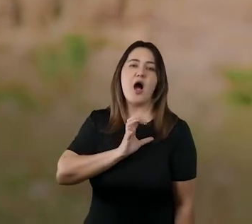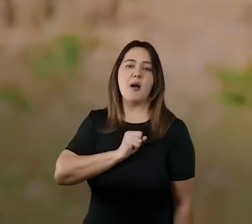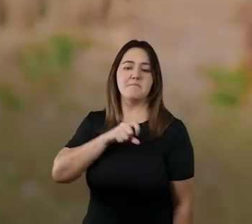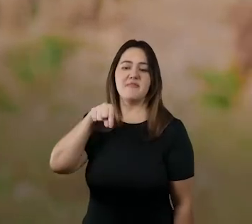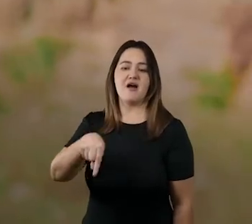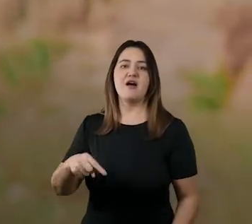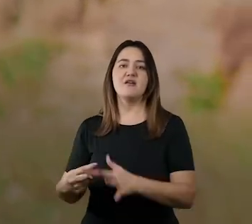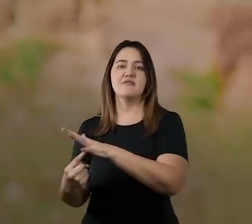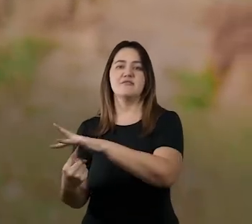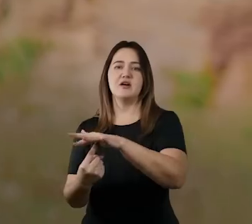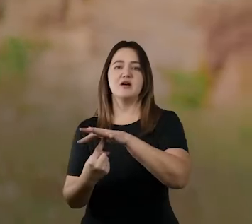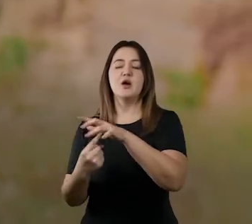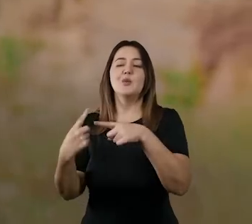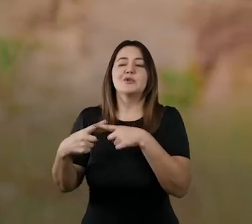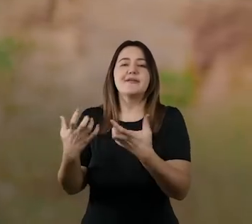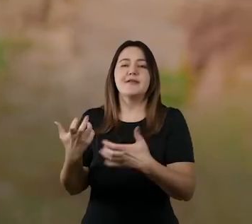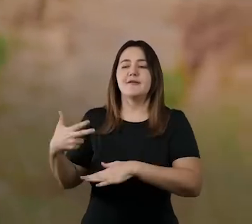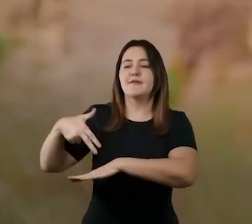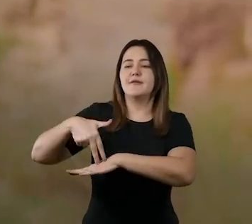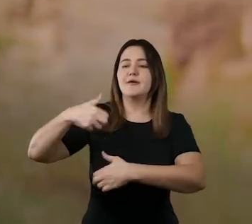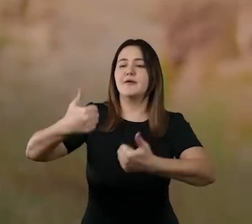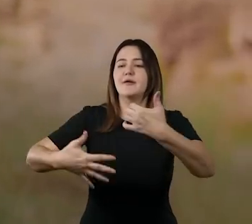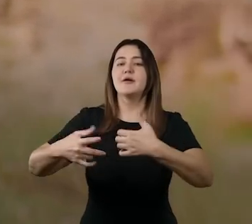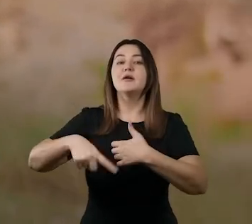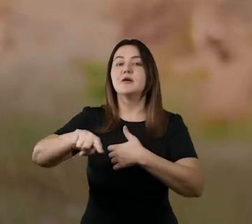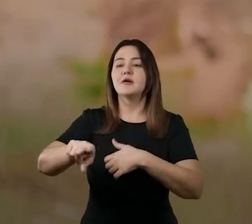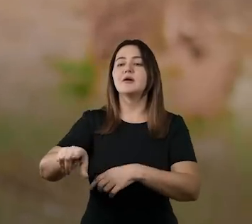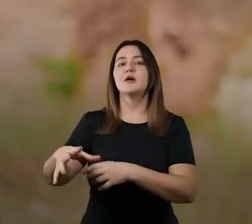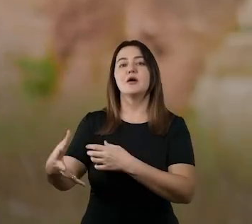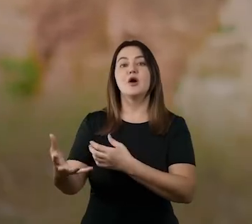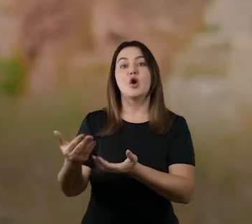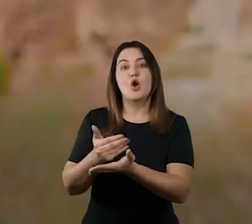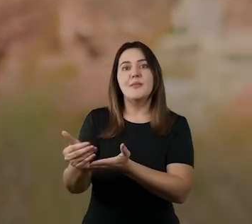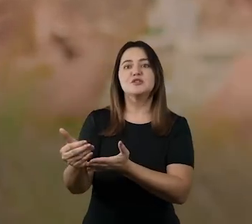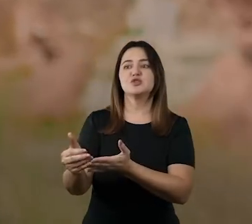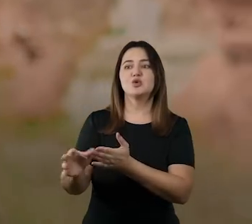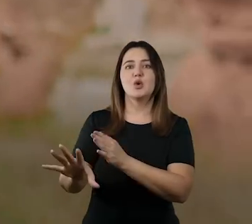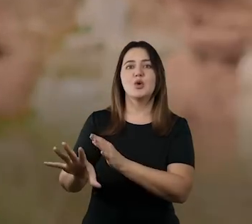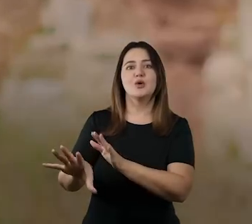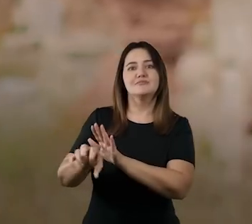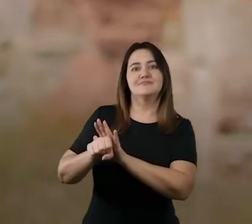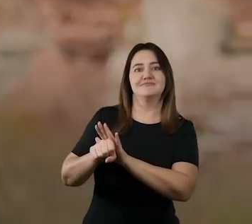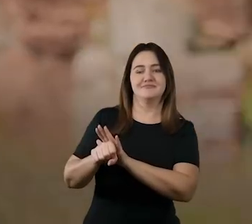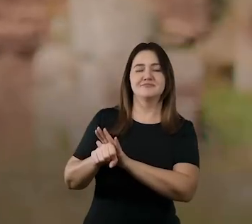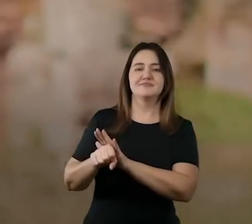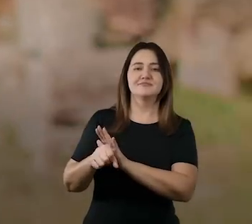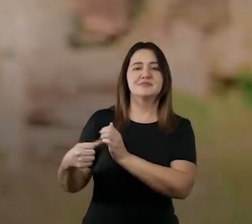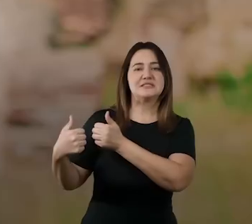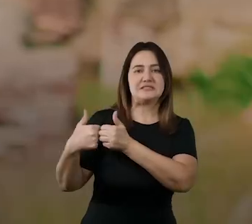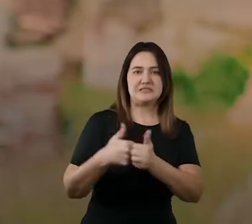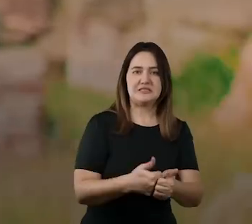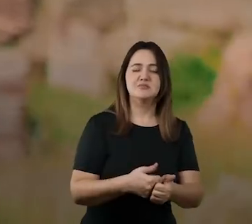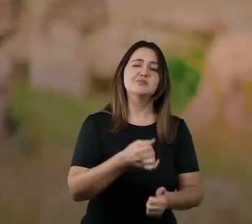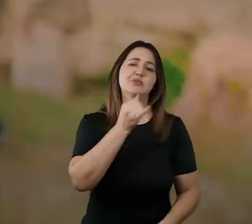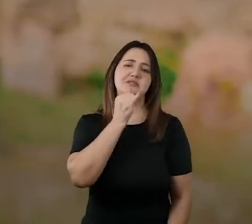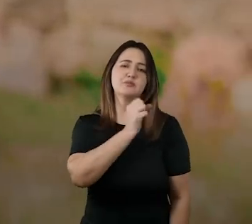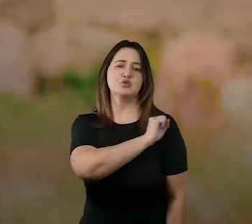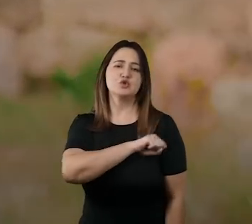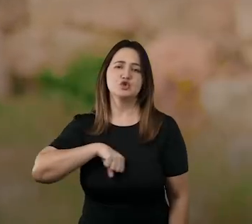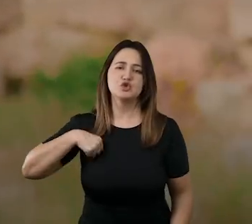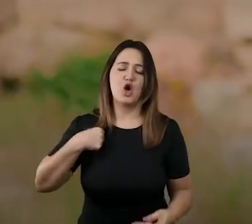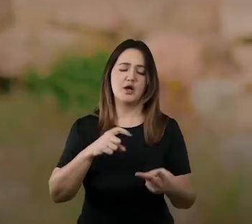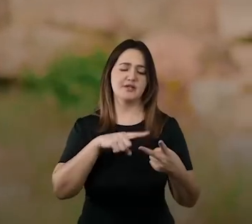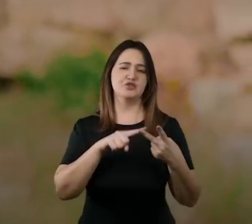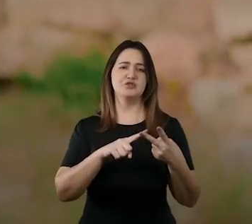novos discípulos, novos alunos. Por aqui passaram Sócrates, Aristóteles, Platão e tantos outros